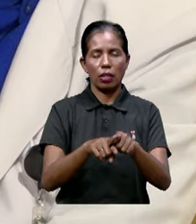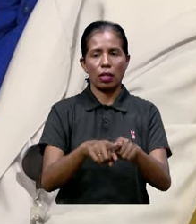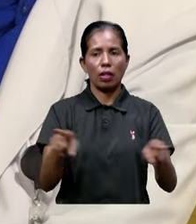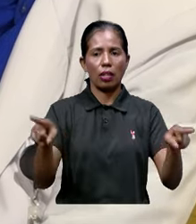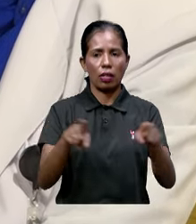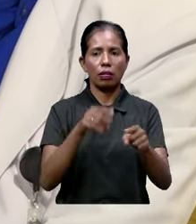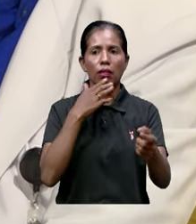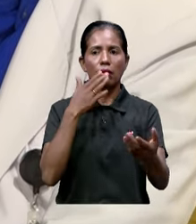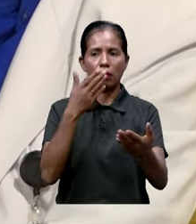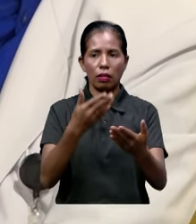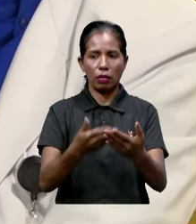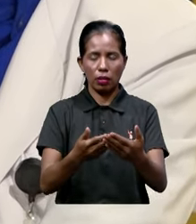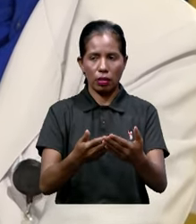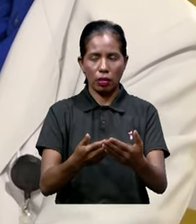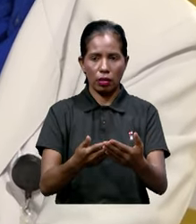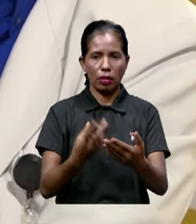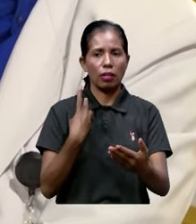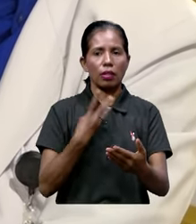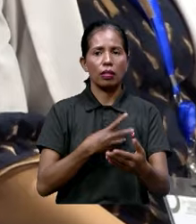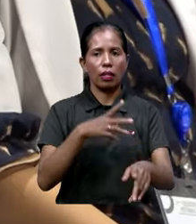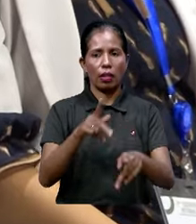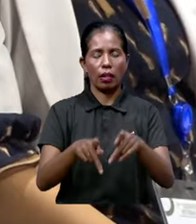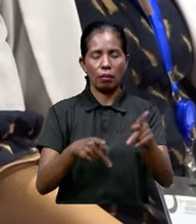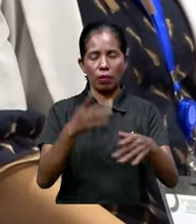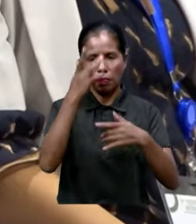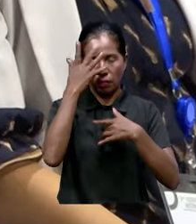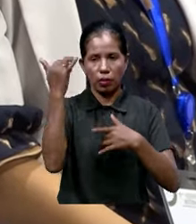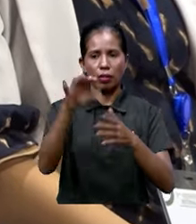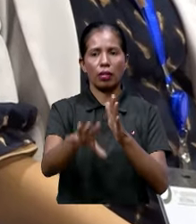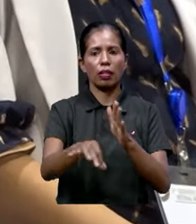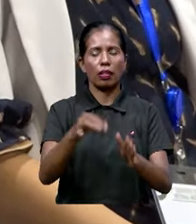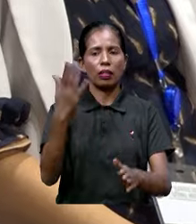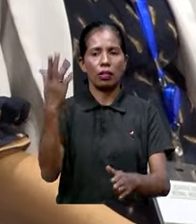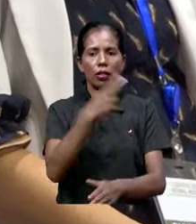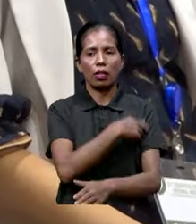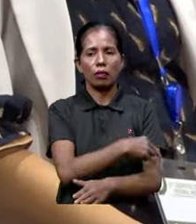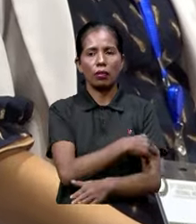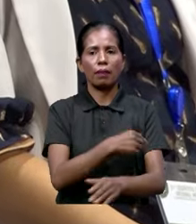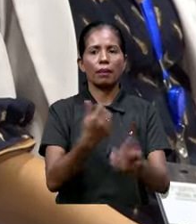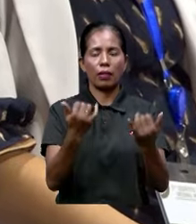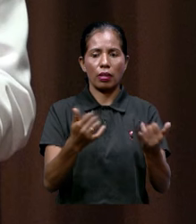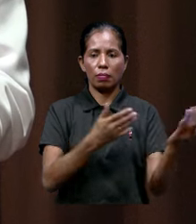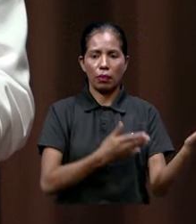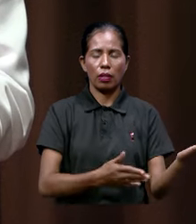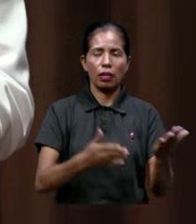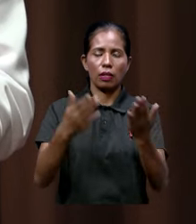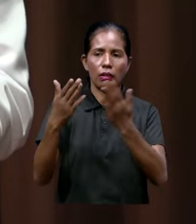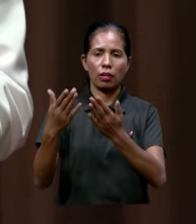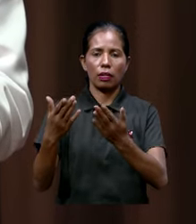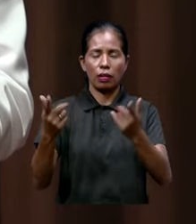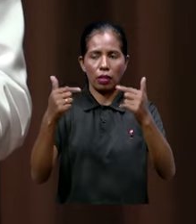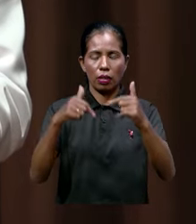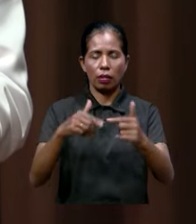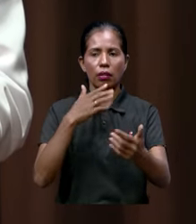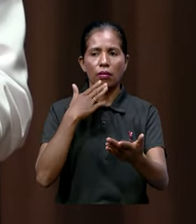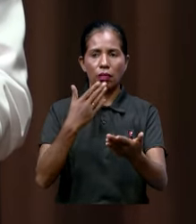para dia o outcome né bem maca itene paciente sira heta ni heta ni hospital o meu cidadão maca bele lori duni fila fali